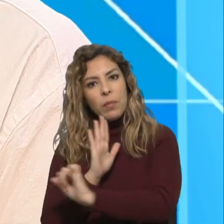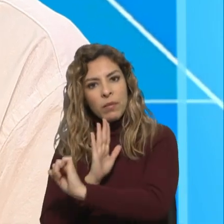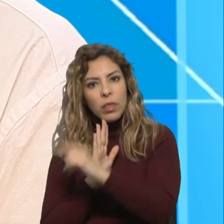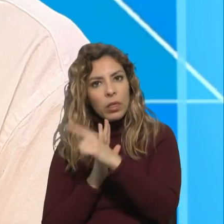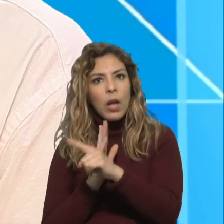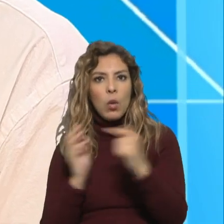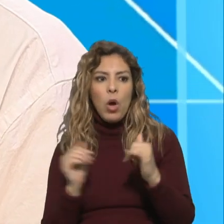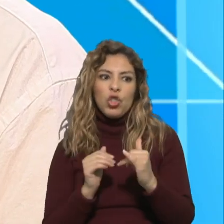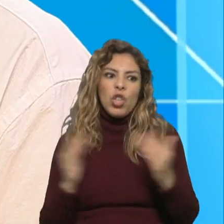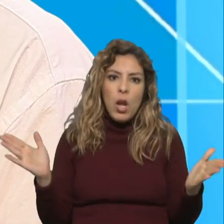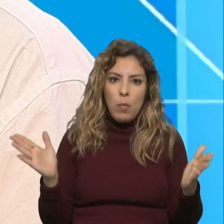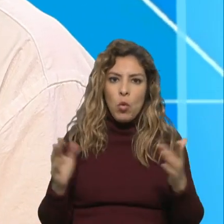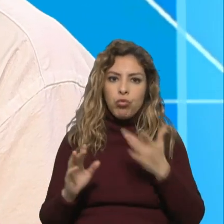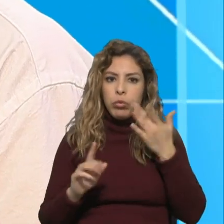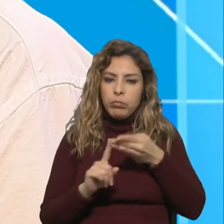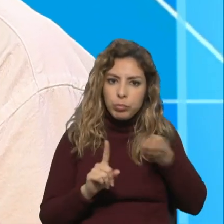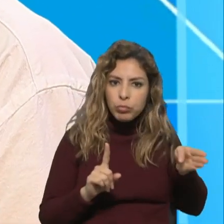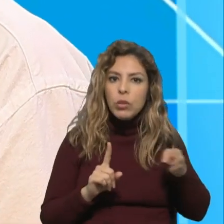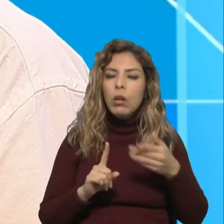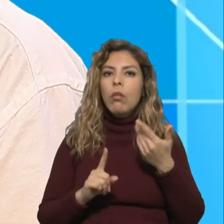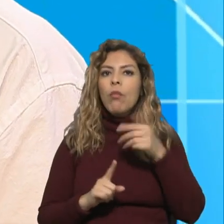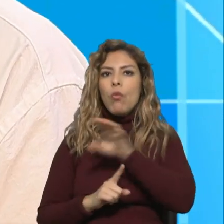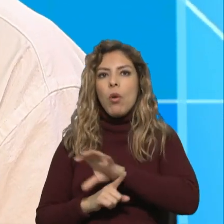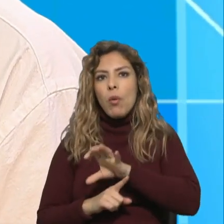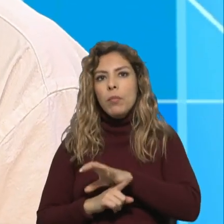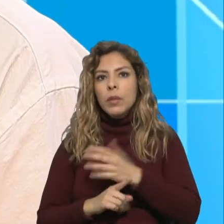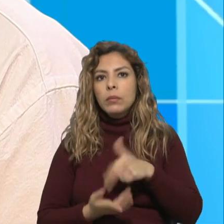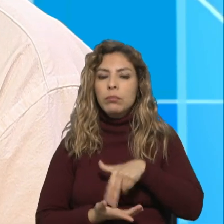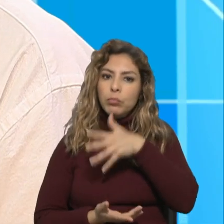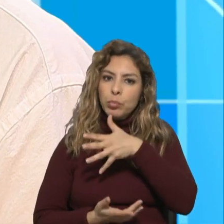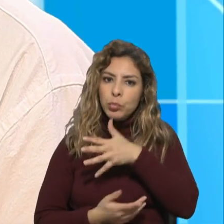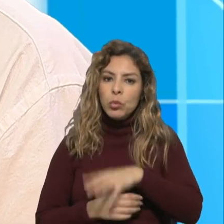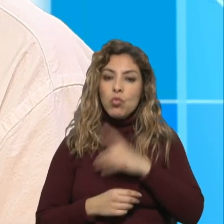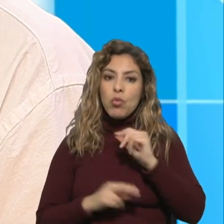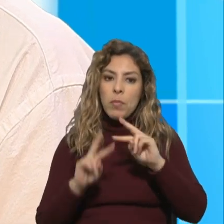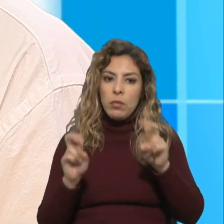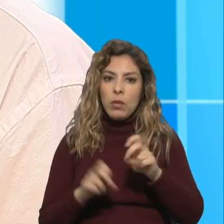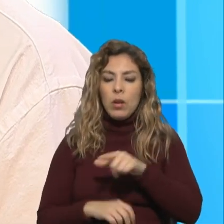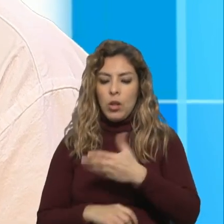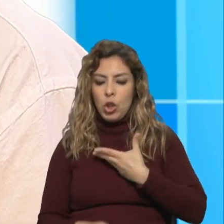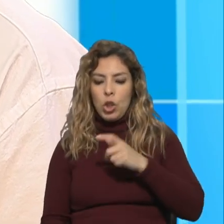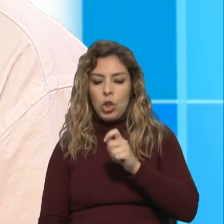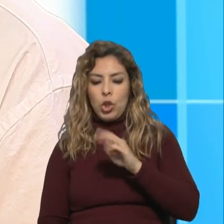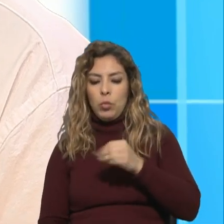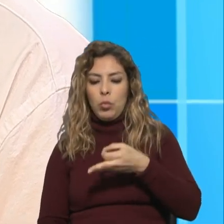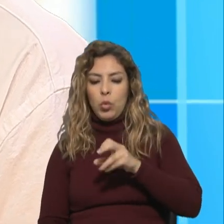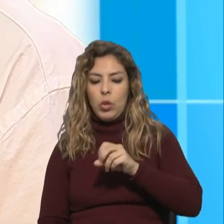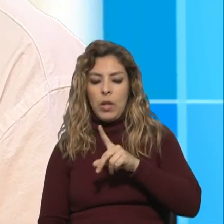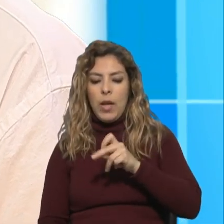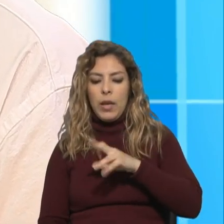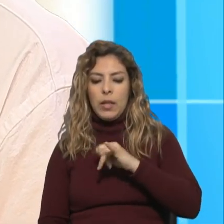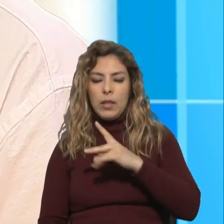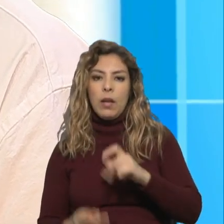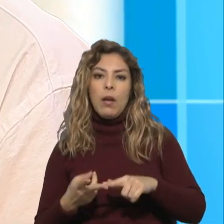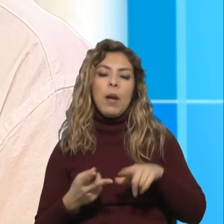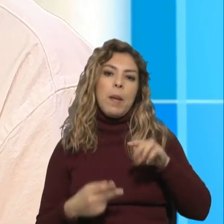extremos, da polarização, etc., que é o Despolariza. O Lionel Gomes Cá, advogado, também